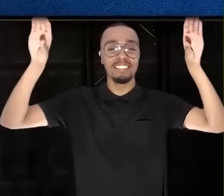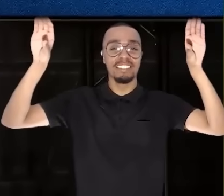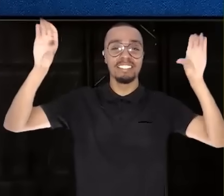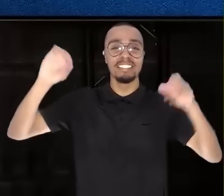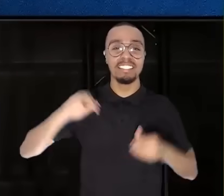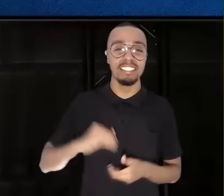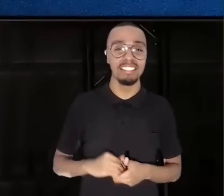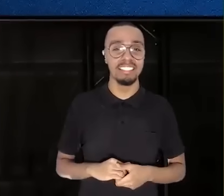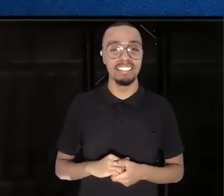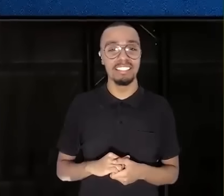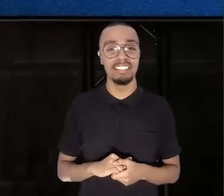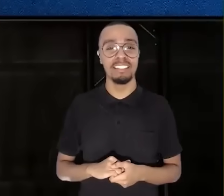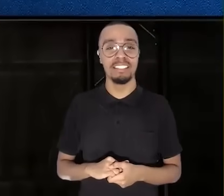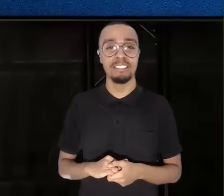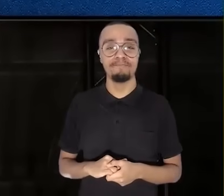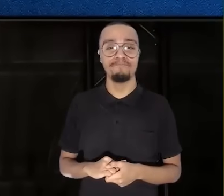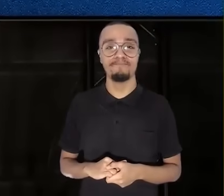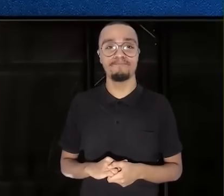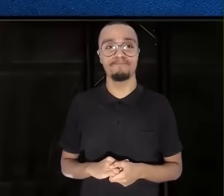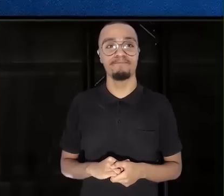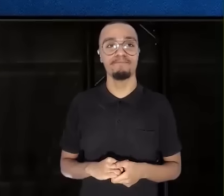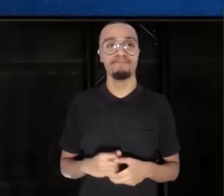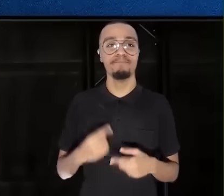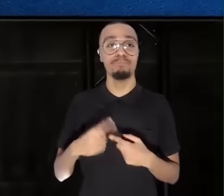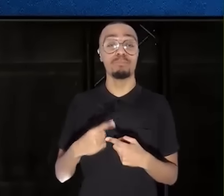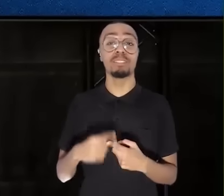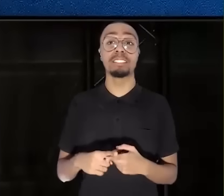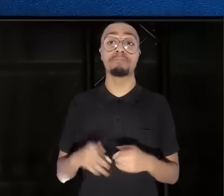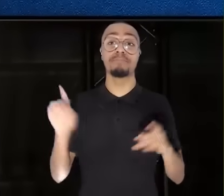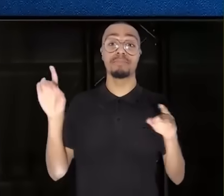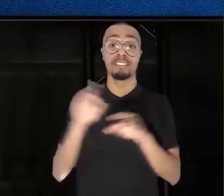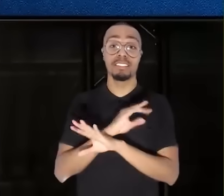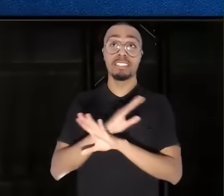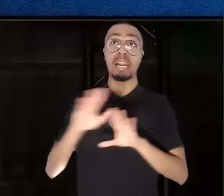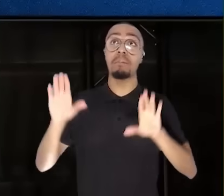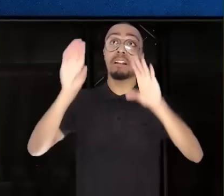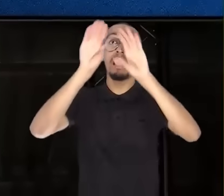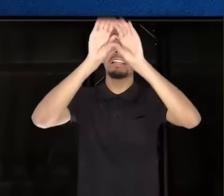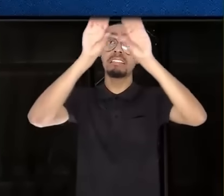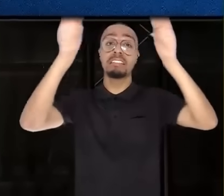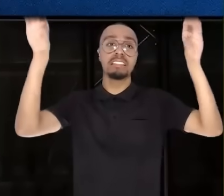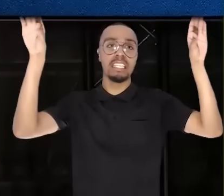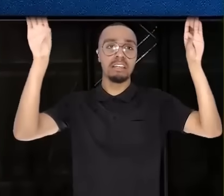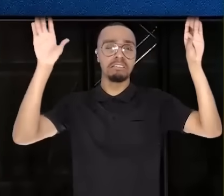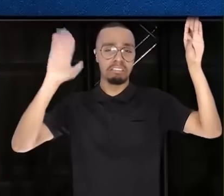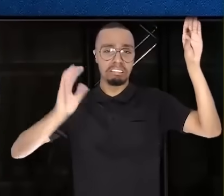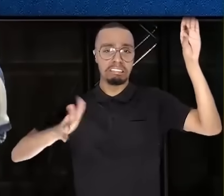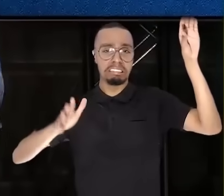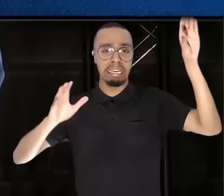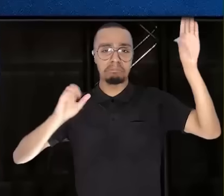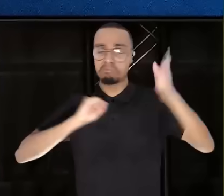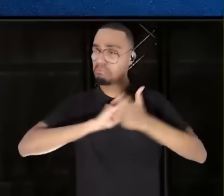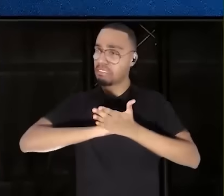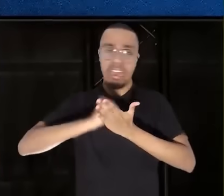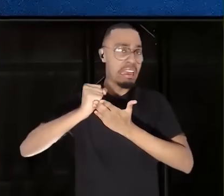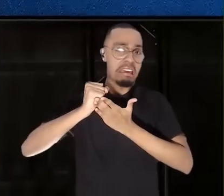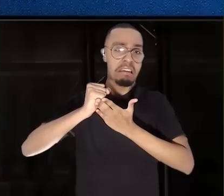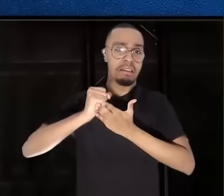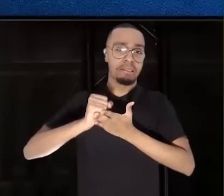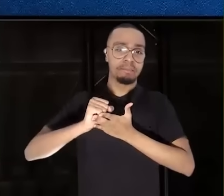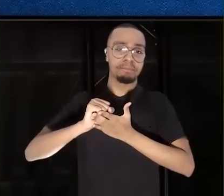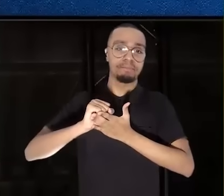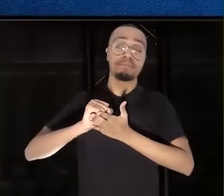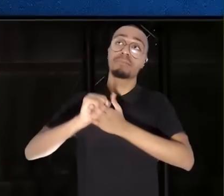céu não tem nenhum sentido enquanto não atingir a terra. Não adianta você saber que Jesus terminou uma obra linda para